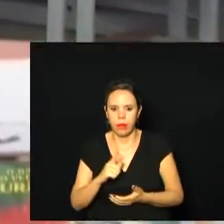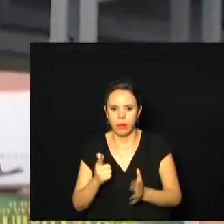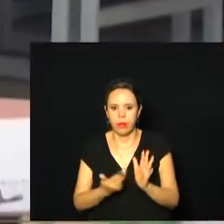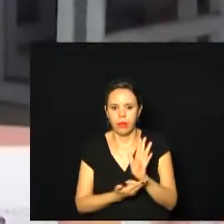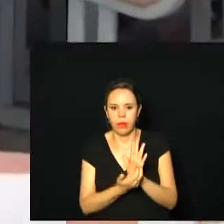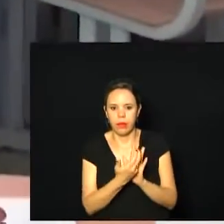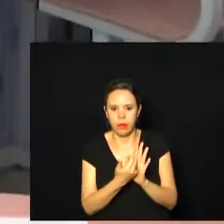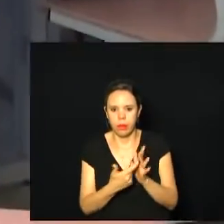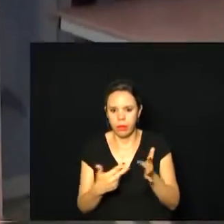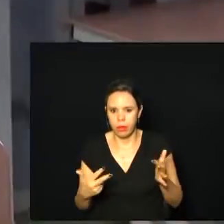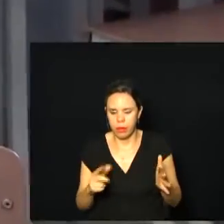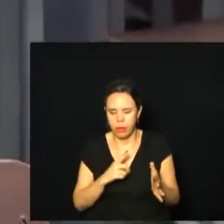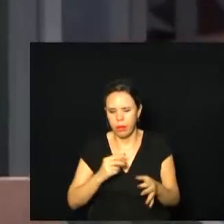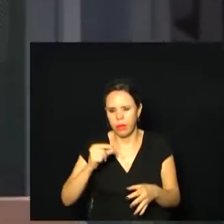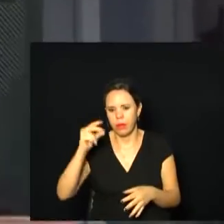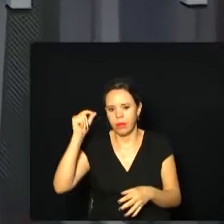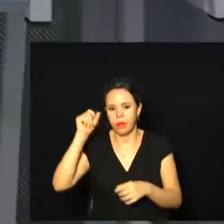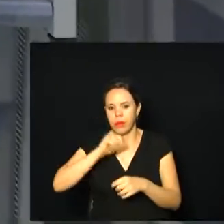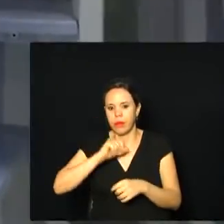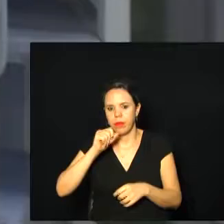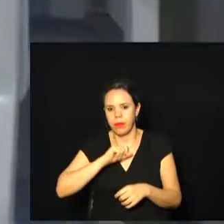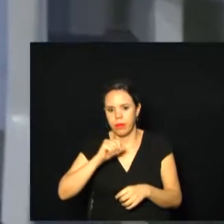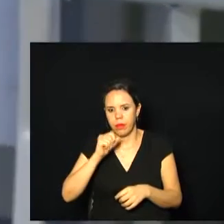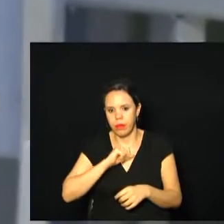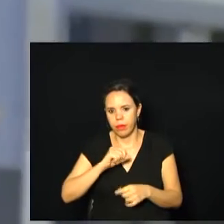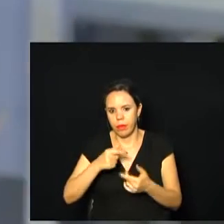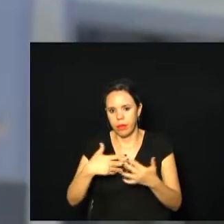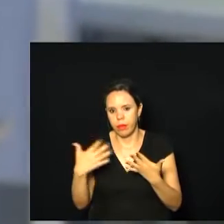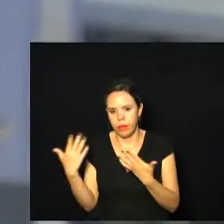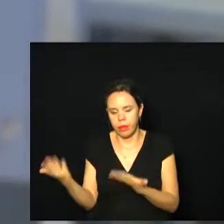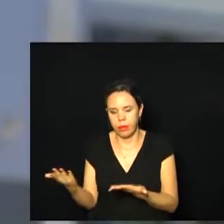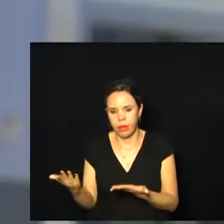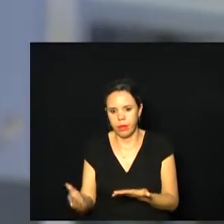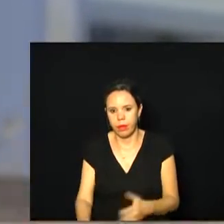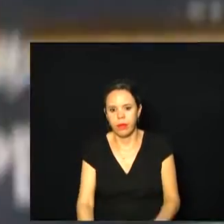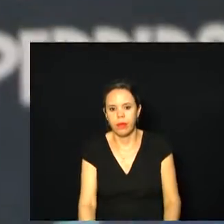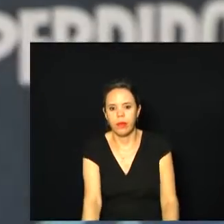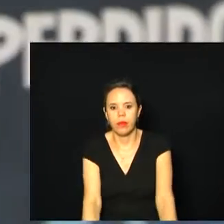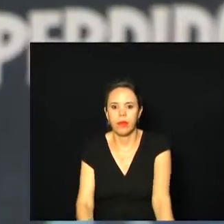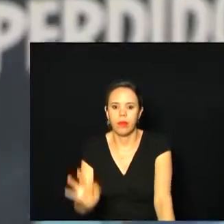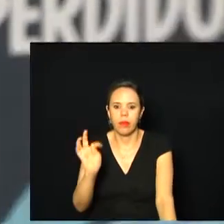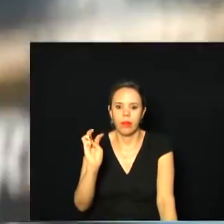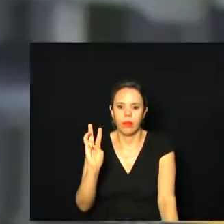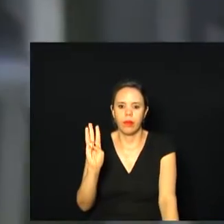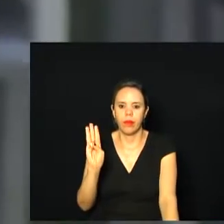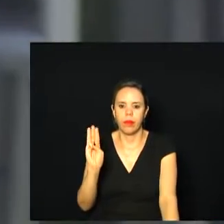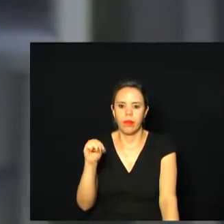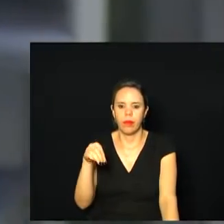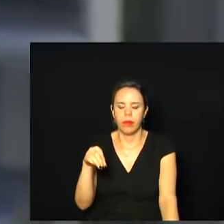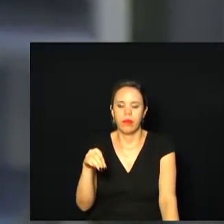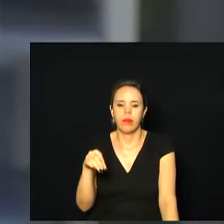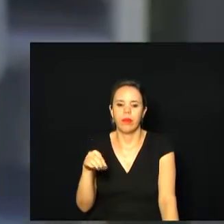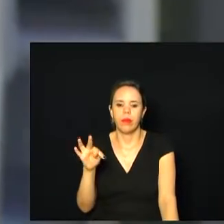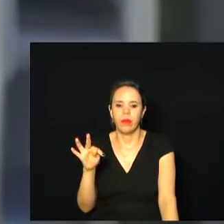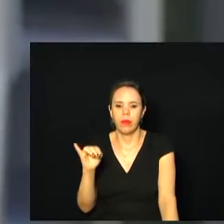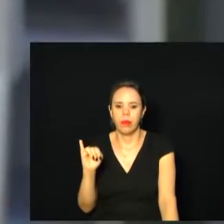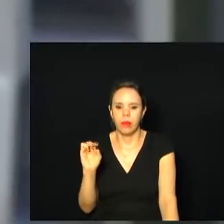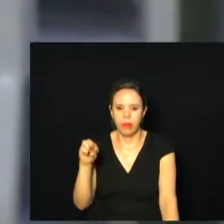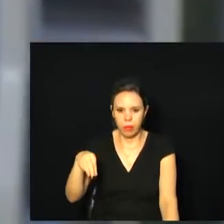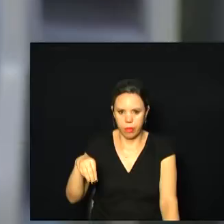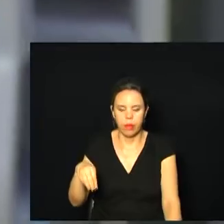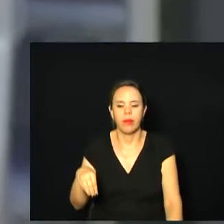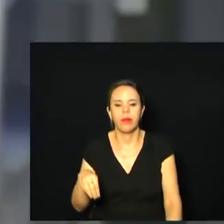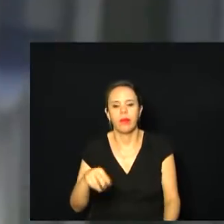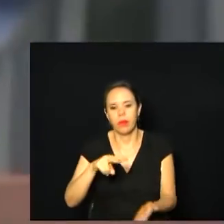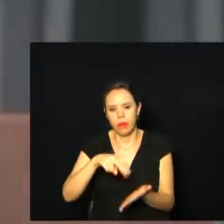gibis também, né? Temos gibis antigos, como o Asterix, o Tintim, que até adultos vêm aqui para ler,